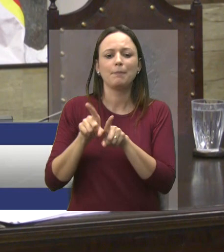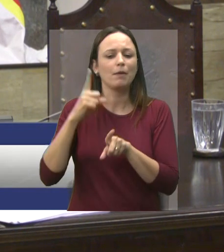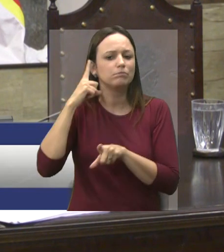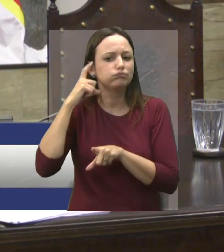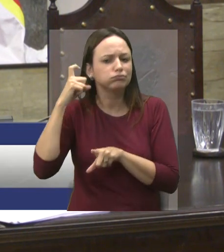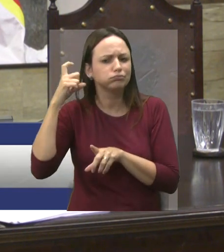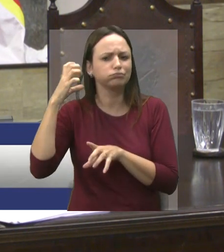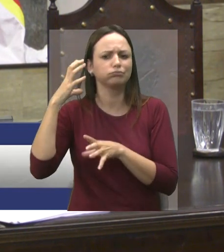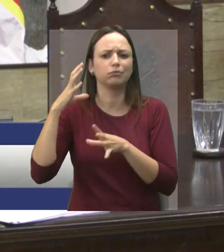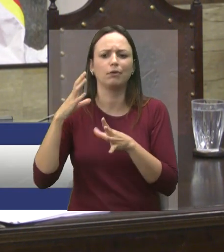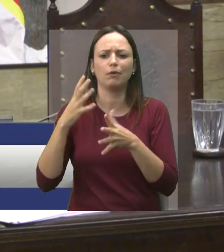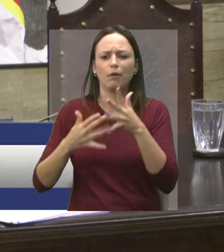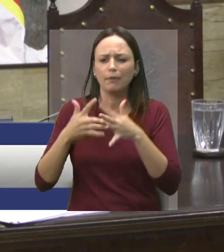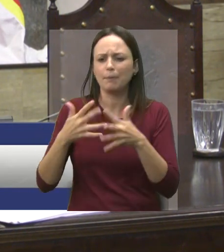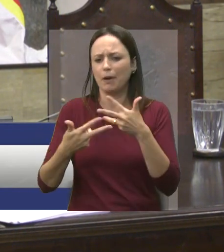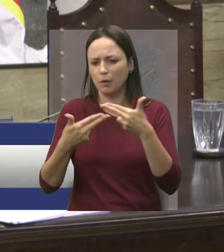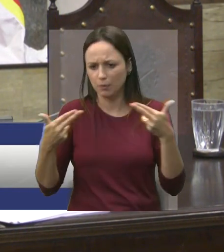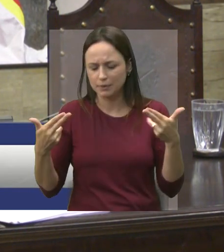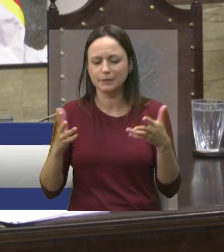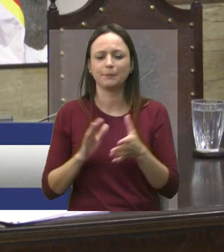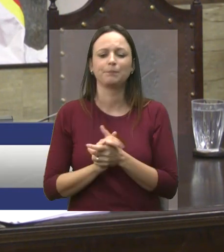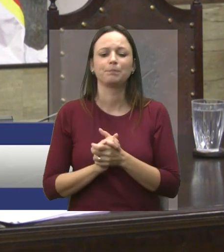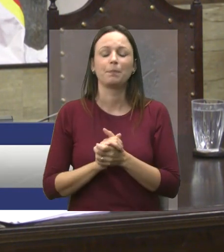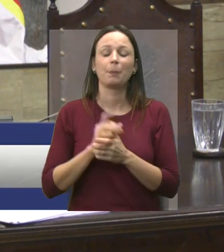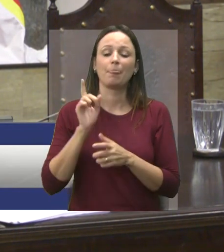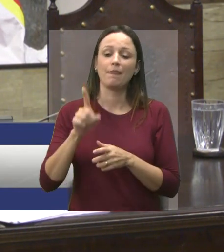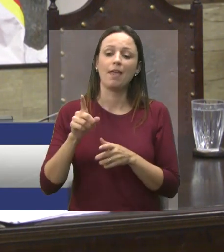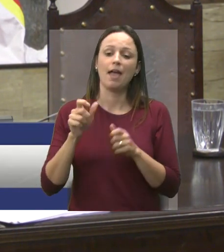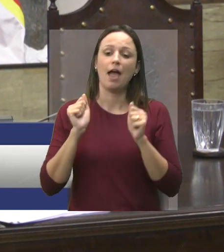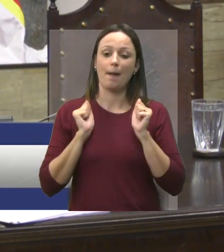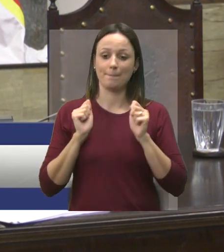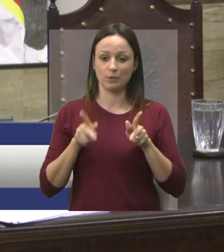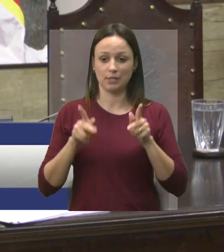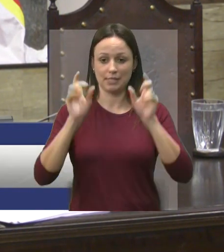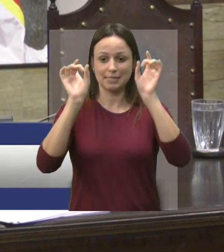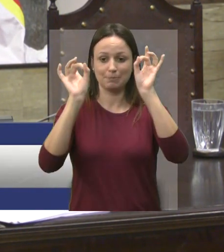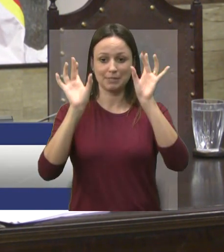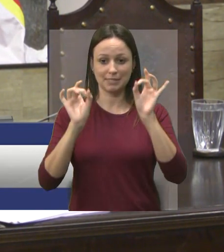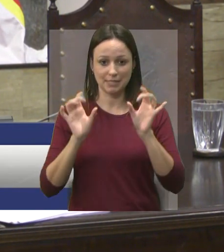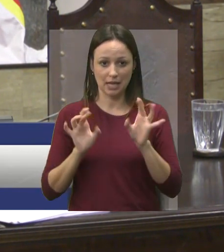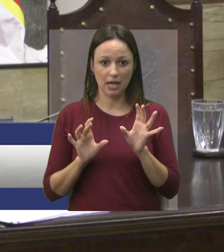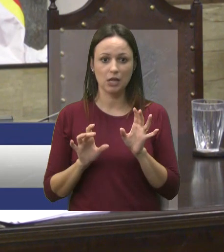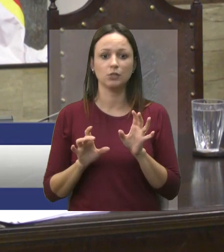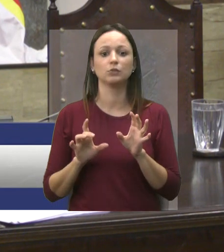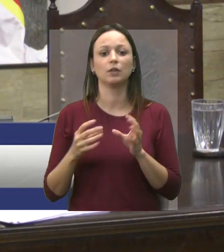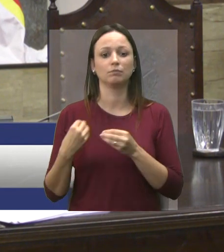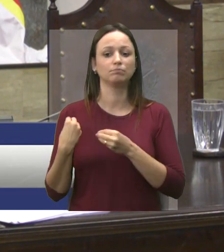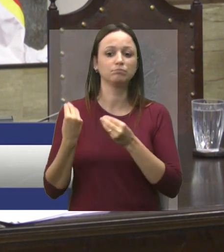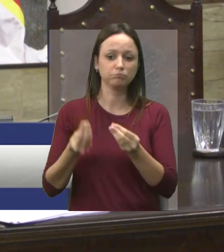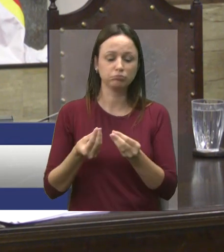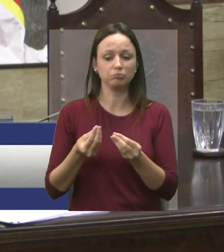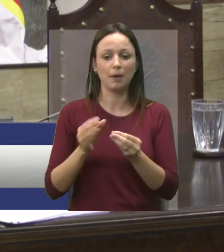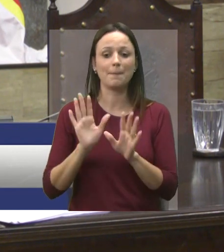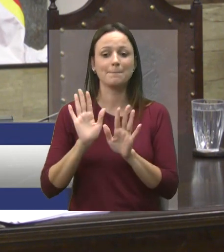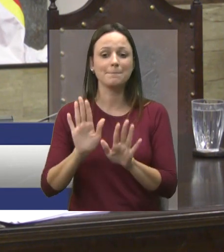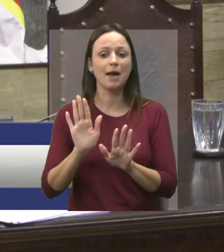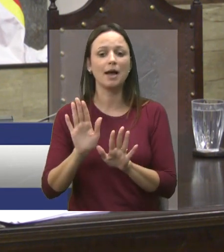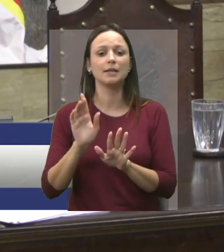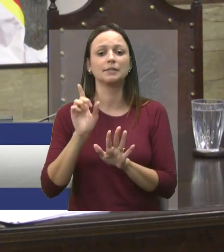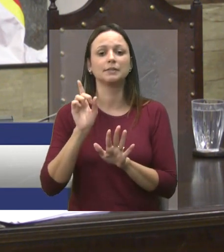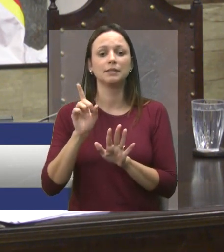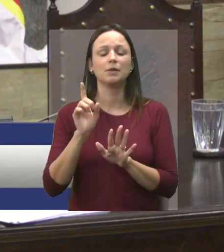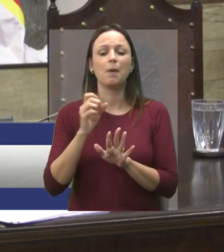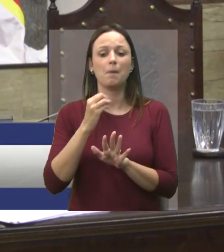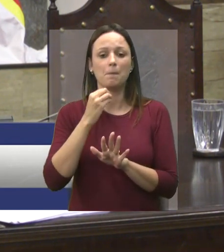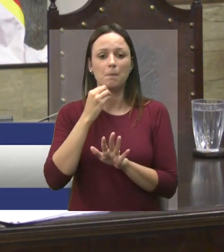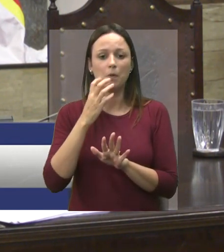tudo mais. A aposentadoria especial, hoje, ela é concedida, e a grande vantagem é que a